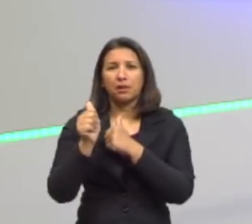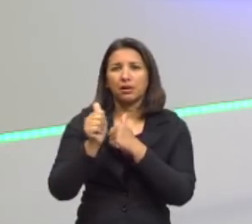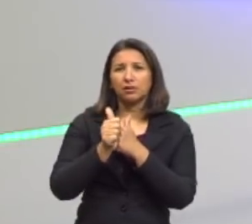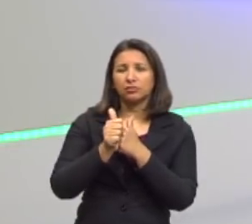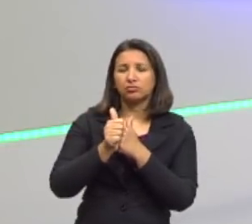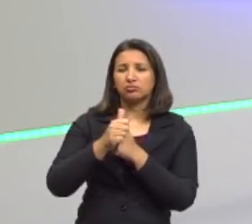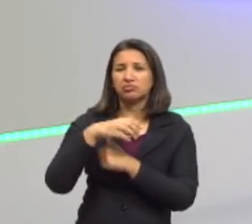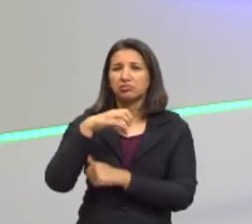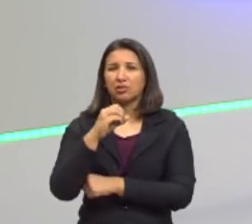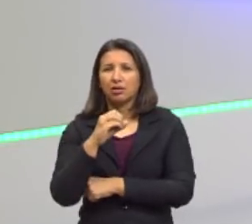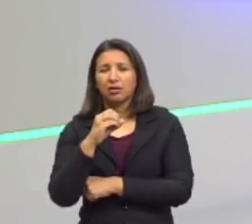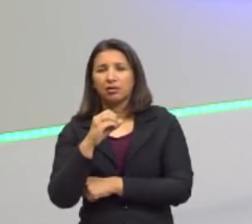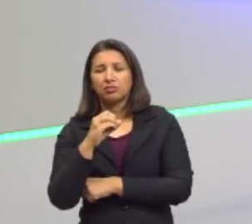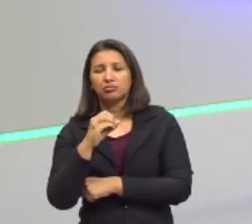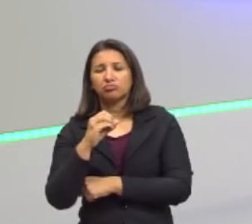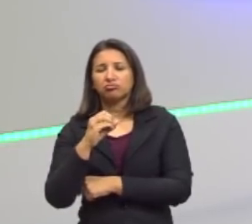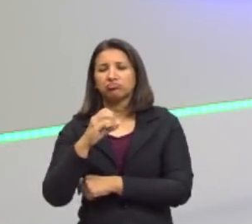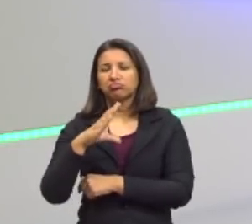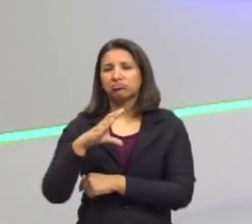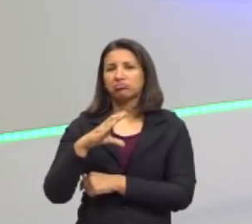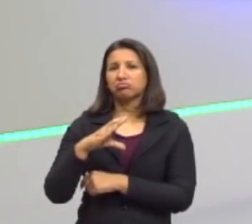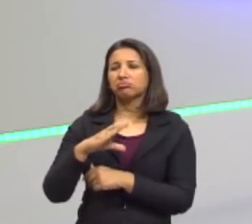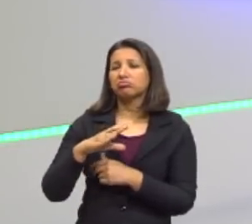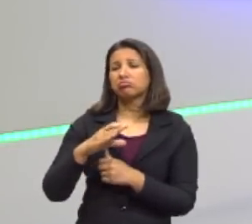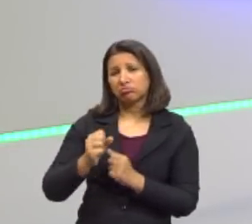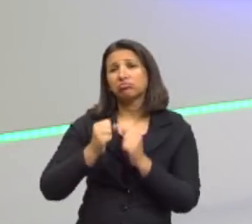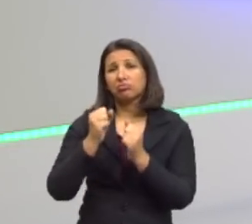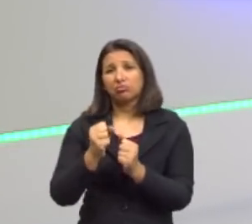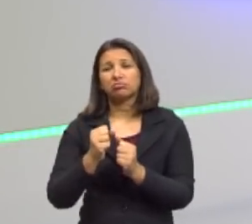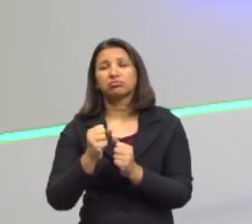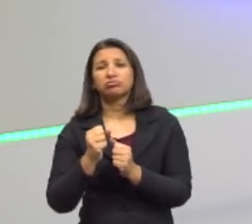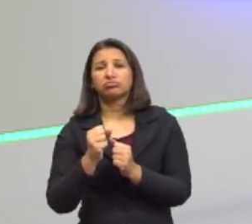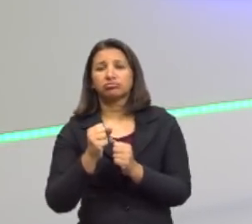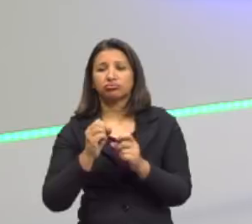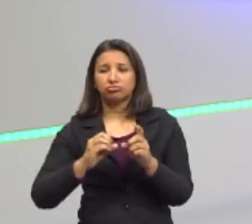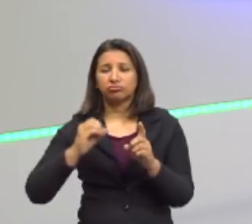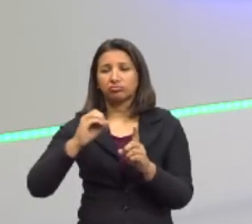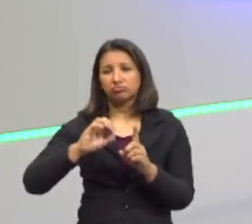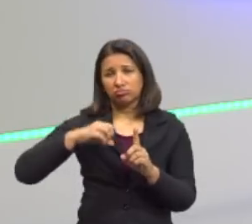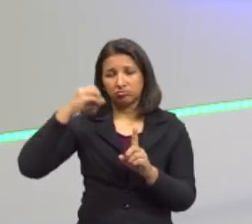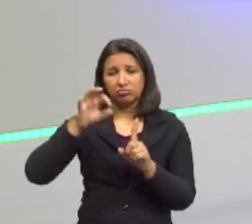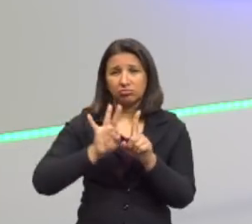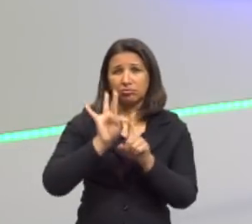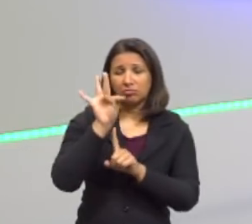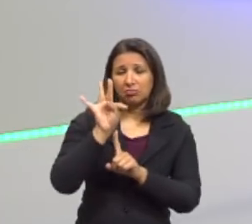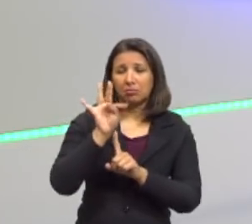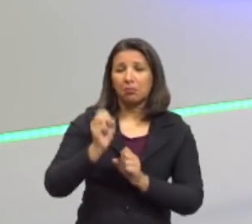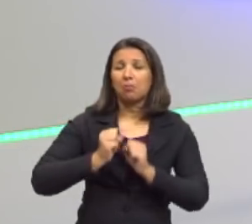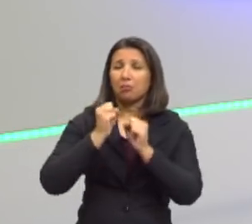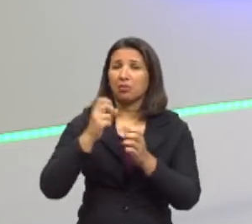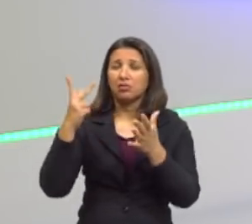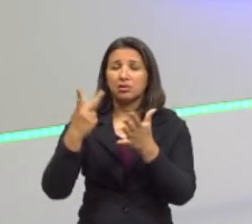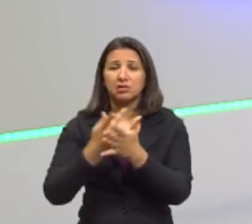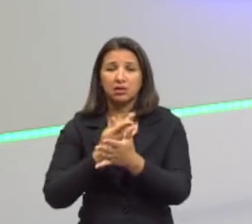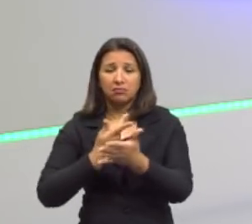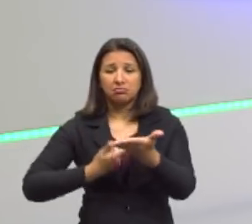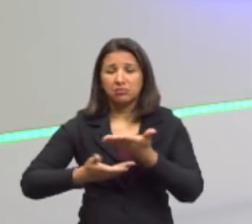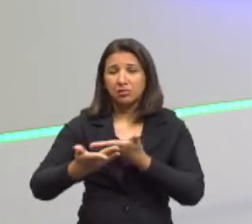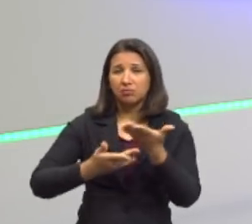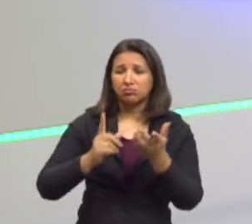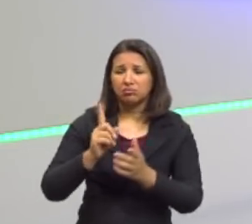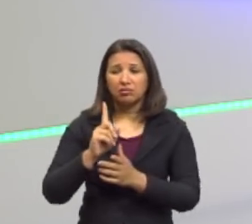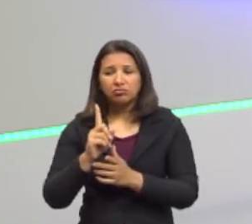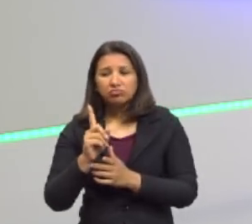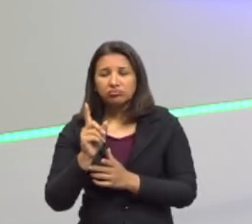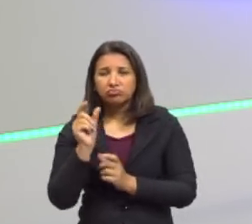lá funciona um pouco diferente, e funciona realmente um pouco diferente. Pode haver alguma interação, né, não entre fótons, mas,